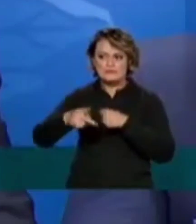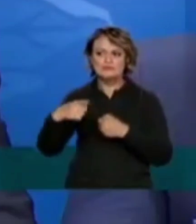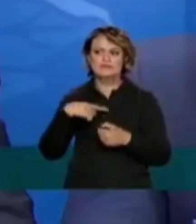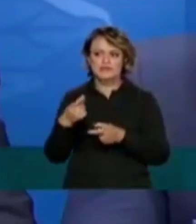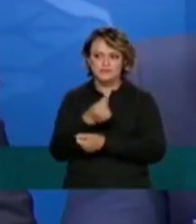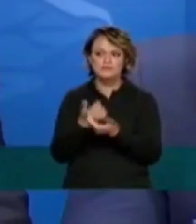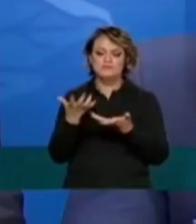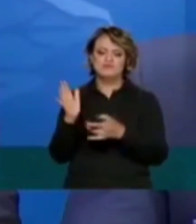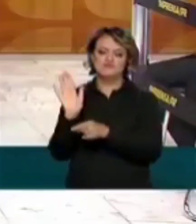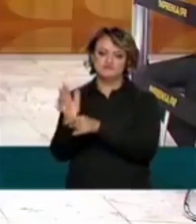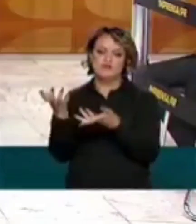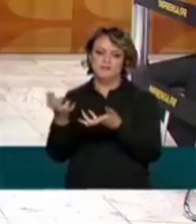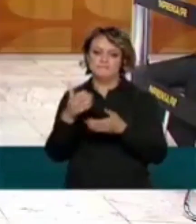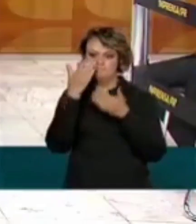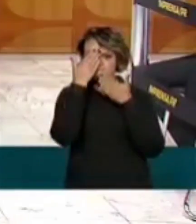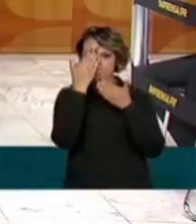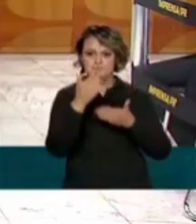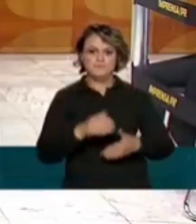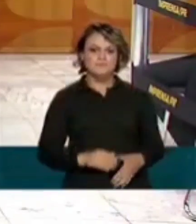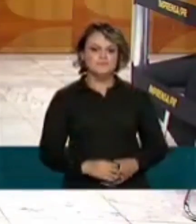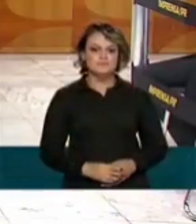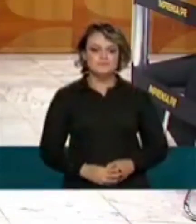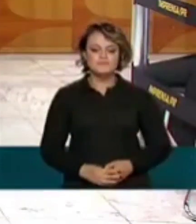econômica dela. Muito obrigado.